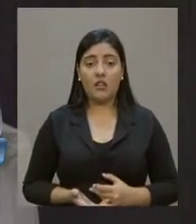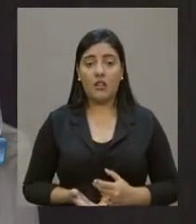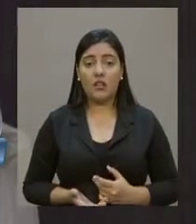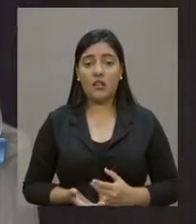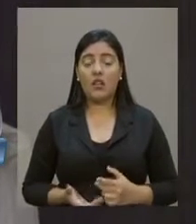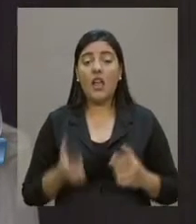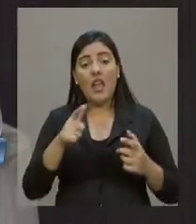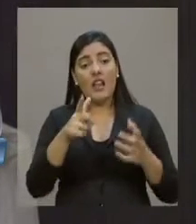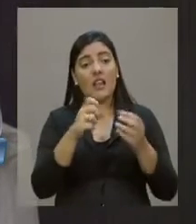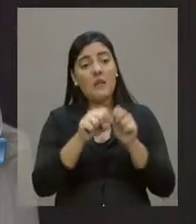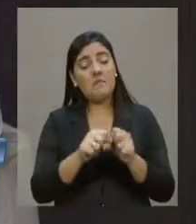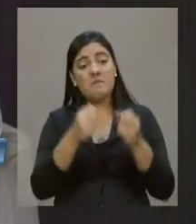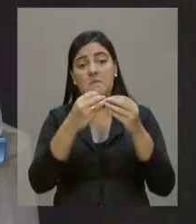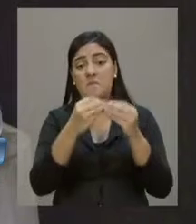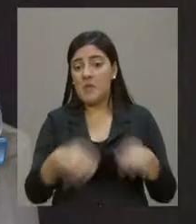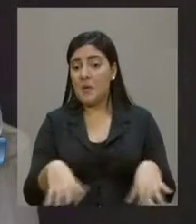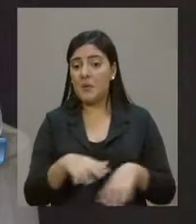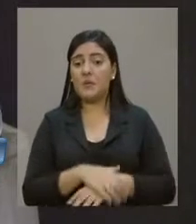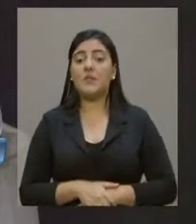universidade pública brasileira.